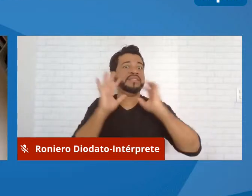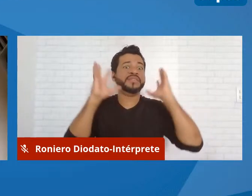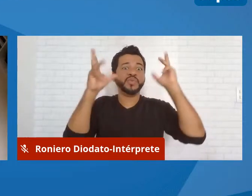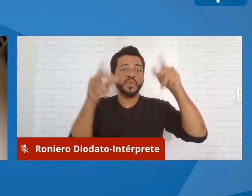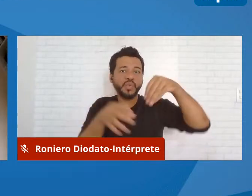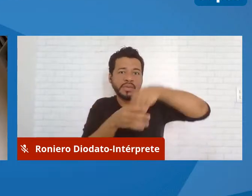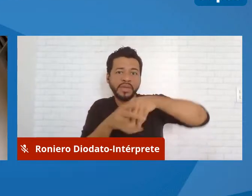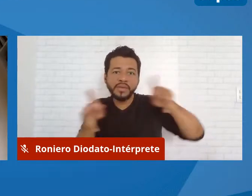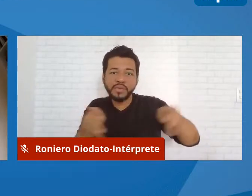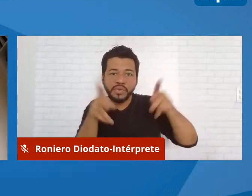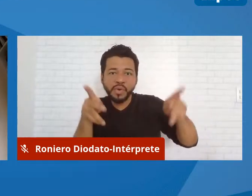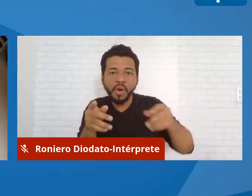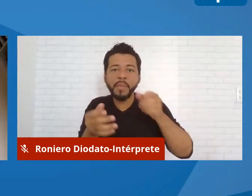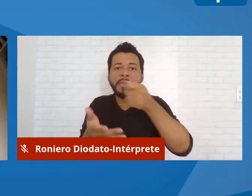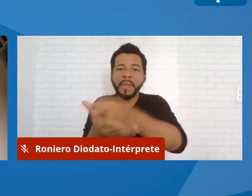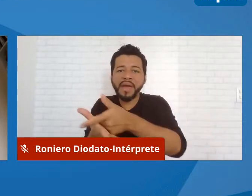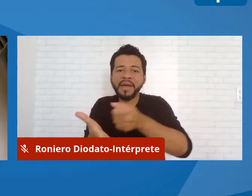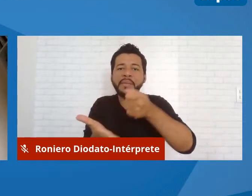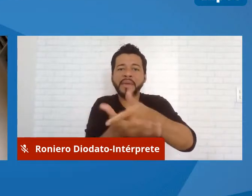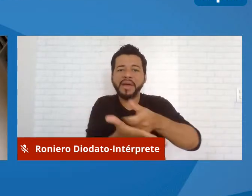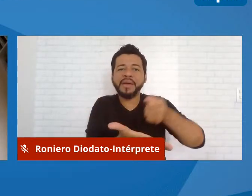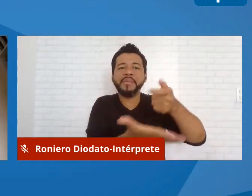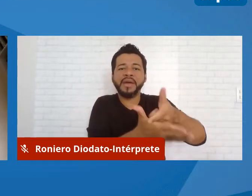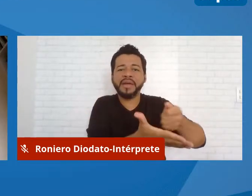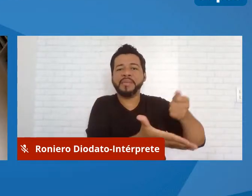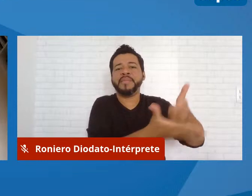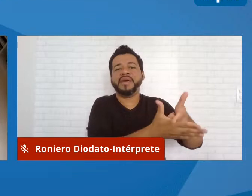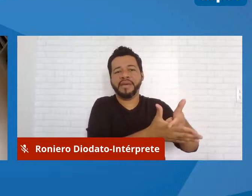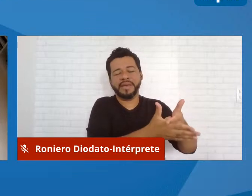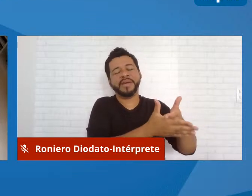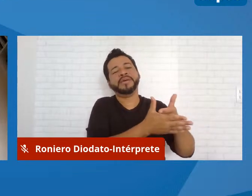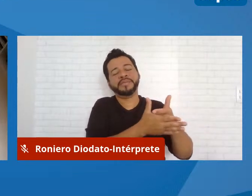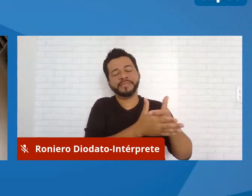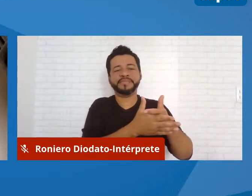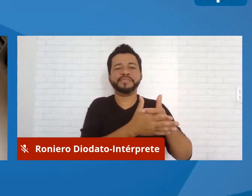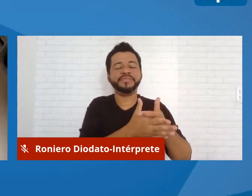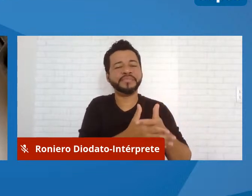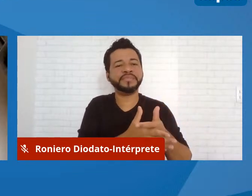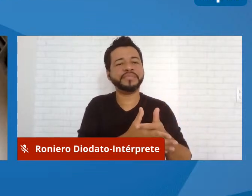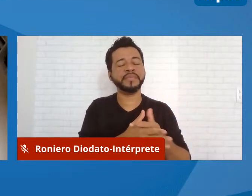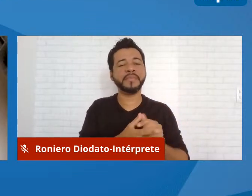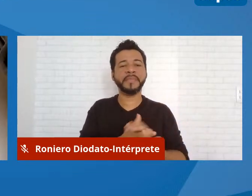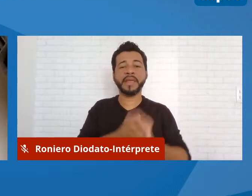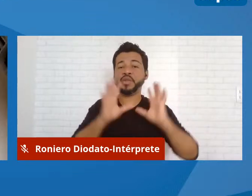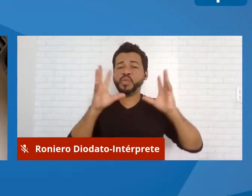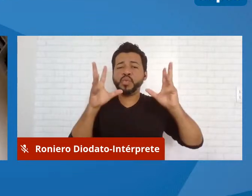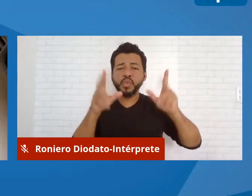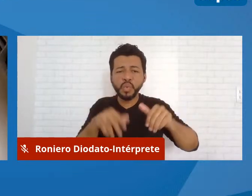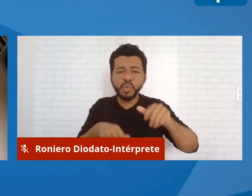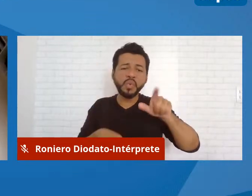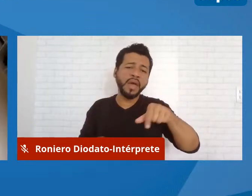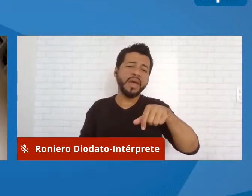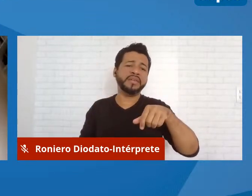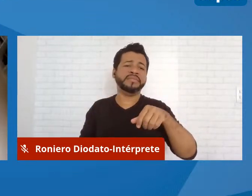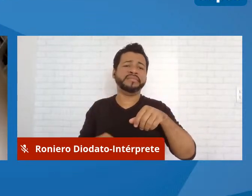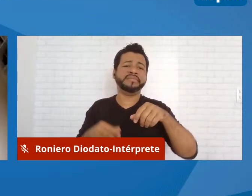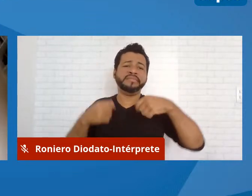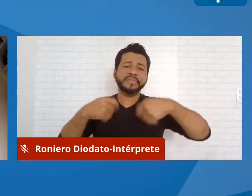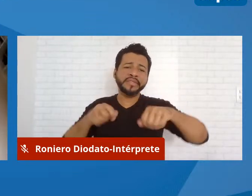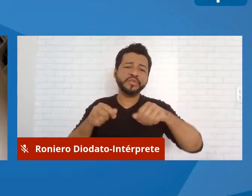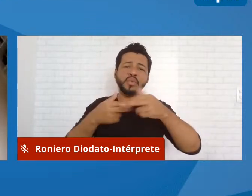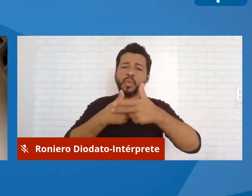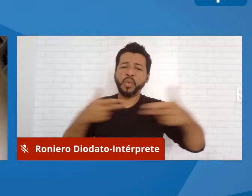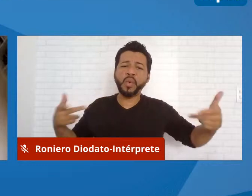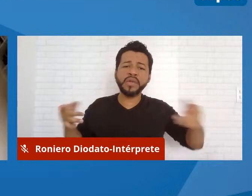Esse princípio do neoliberalismo rige lá de maneira plena. Tudo é mercadoria, tudo se vende, tudo